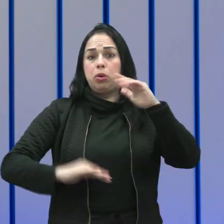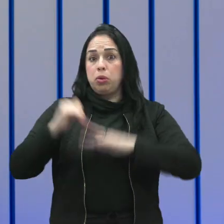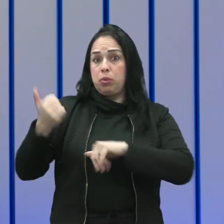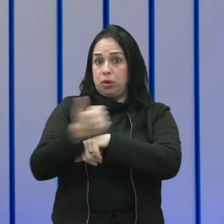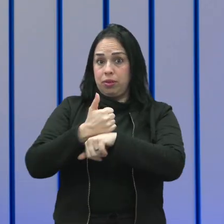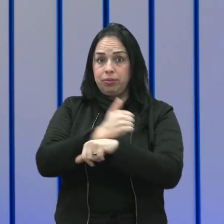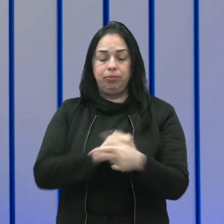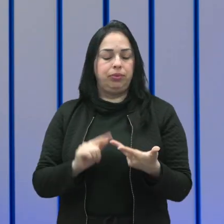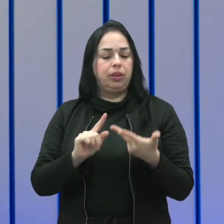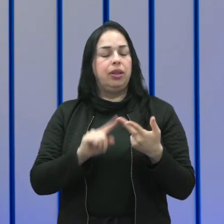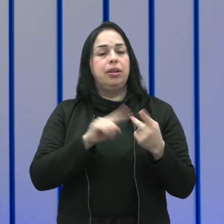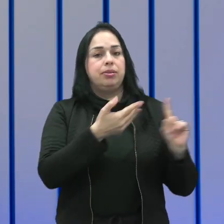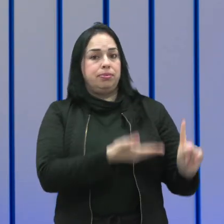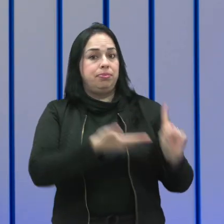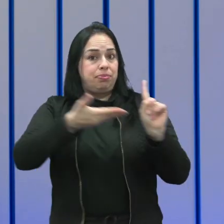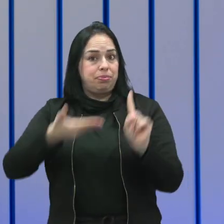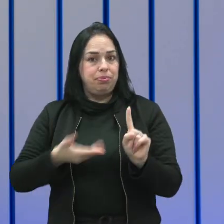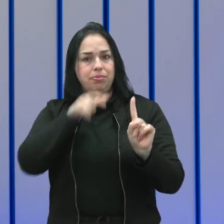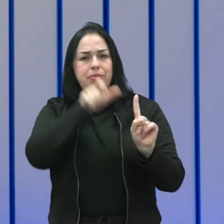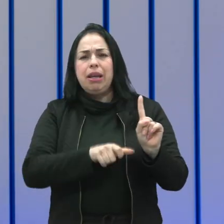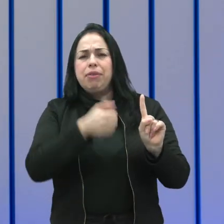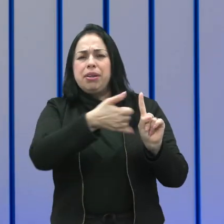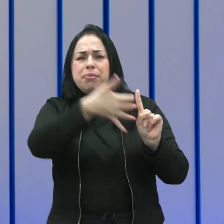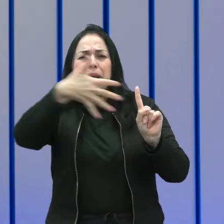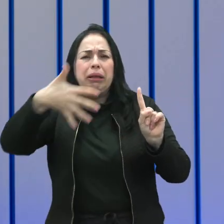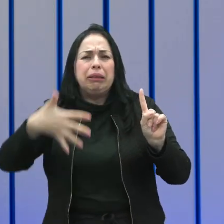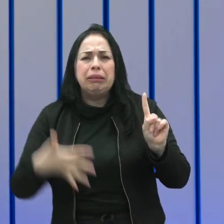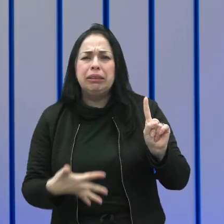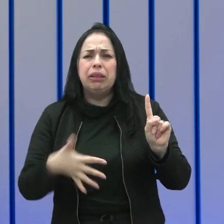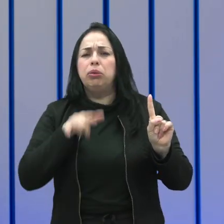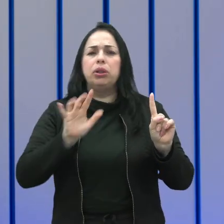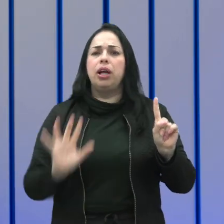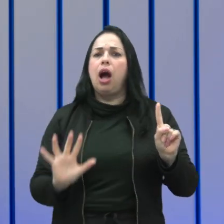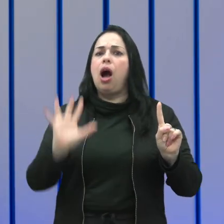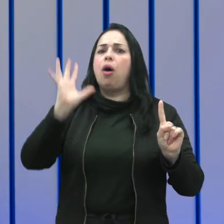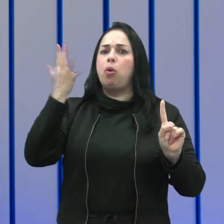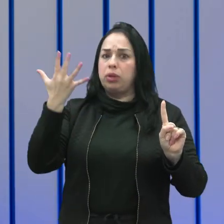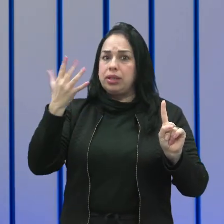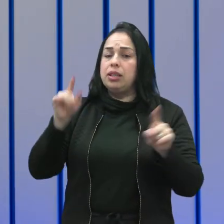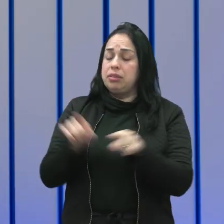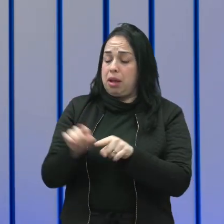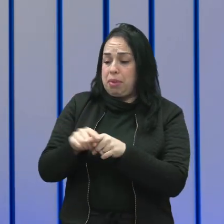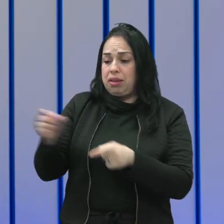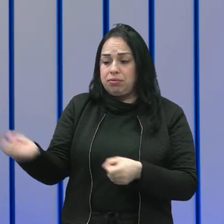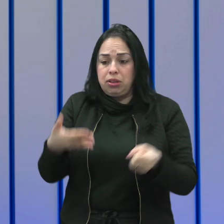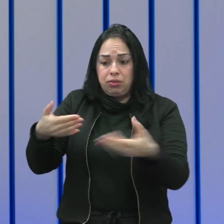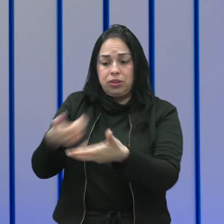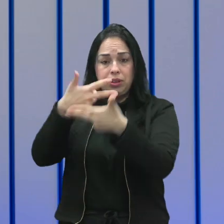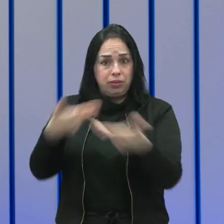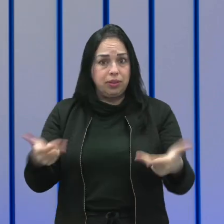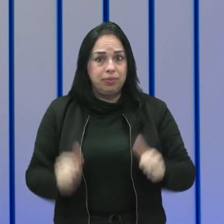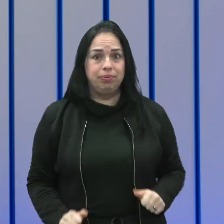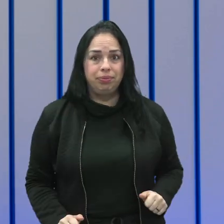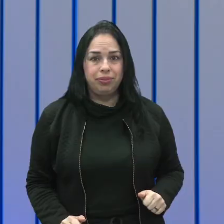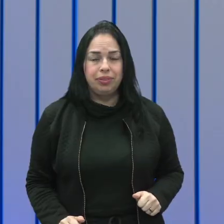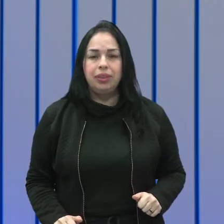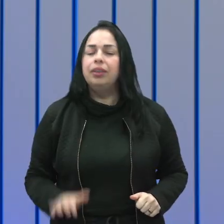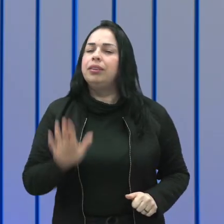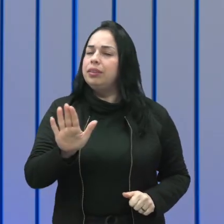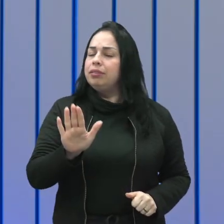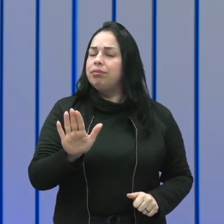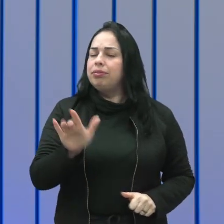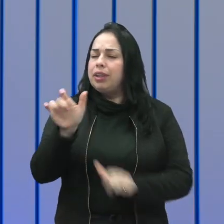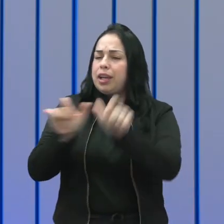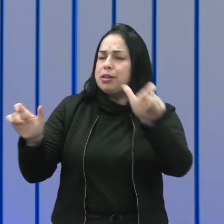No estúdio receberemos um agricultor para explicar para a gente a realidade do setor e o que vem por aí. E